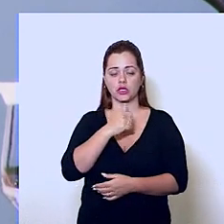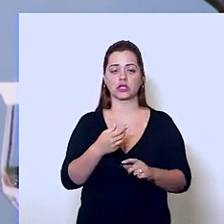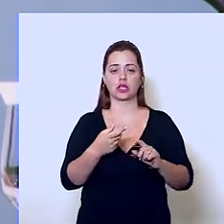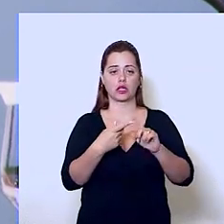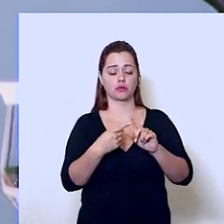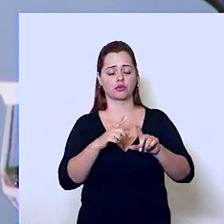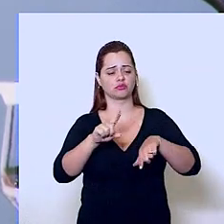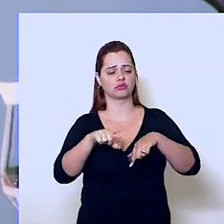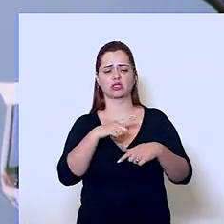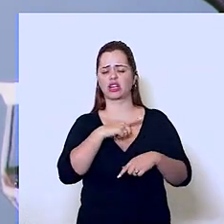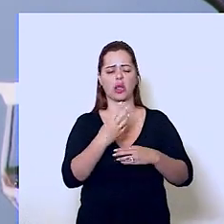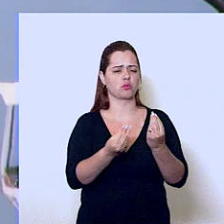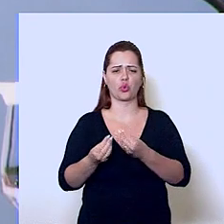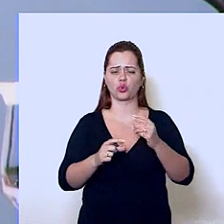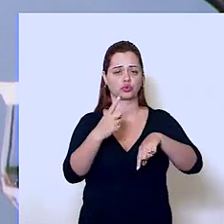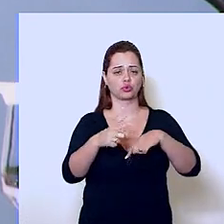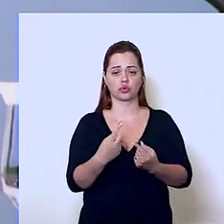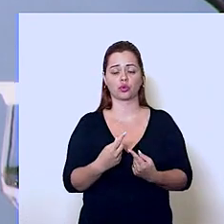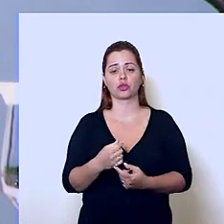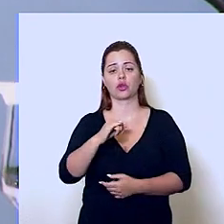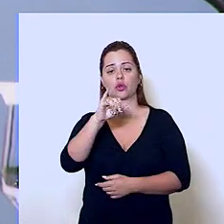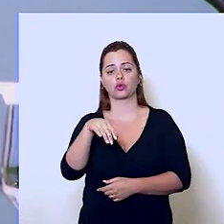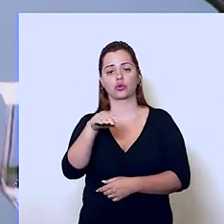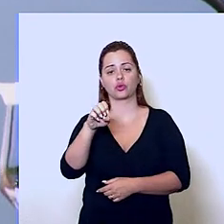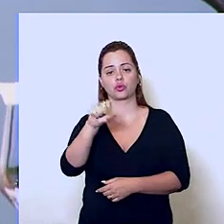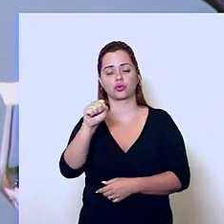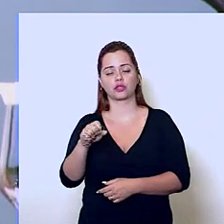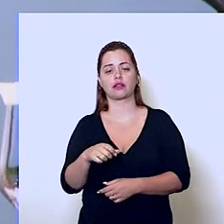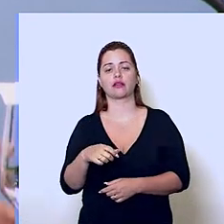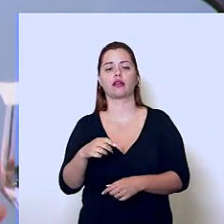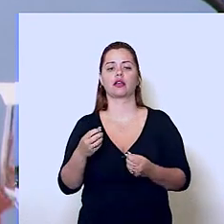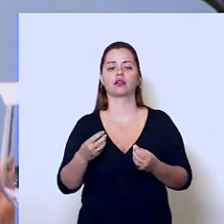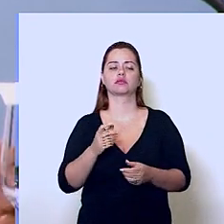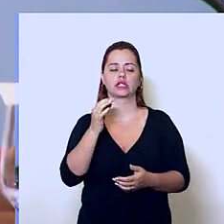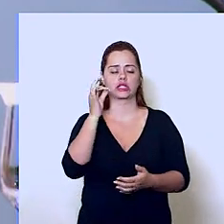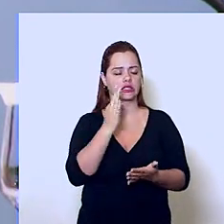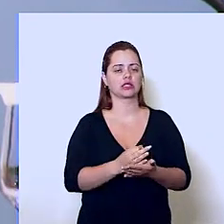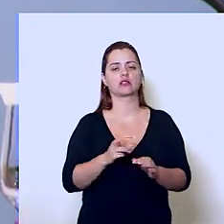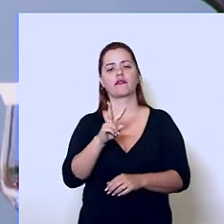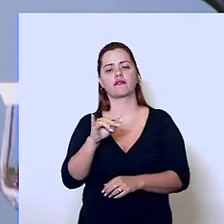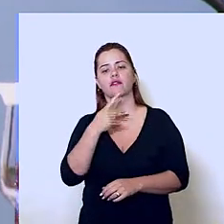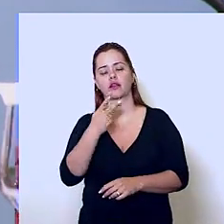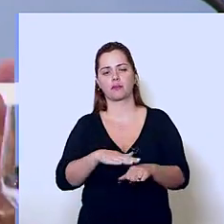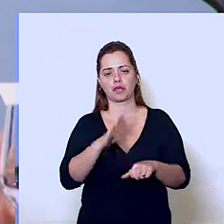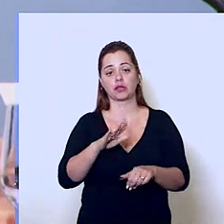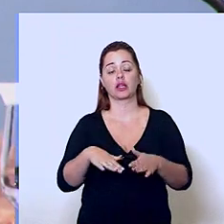Zé Carlinho certamente dará mais outros exemplos. E aí, então, isso foi